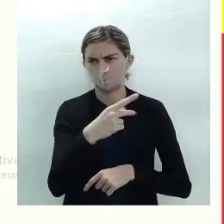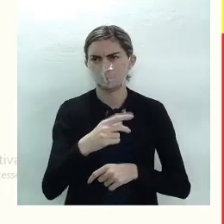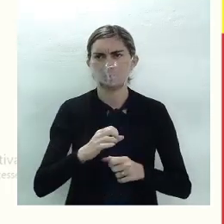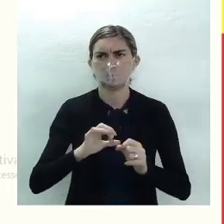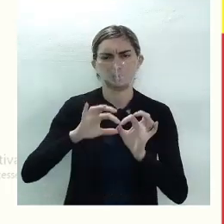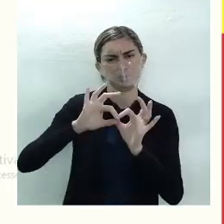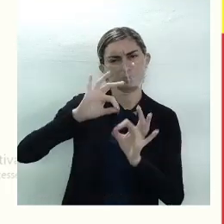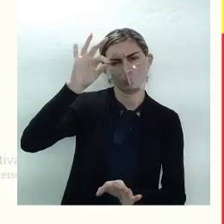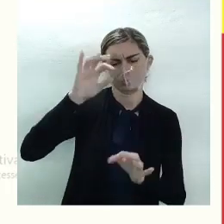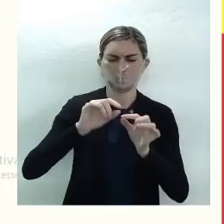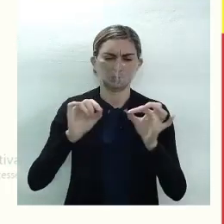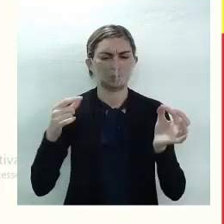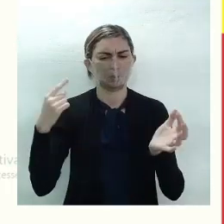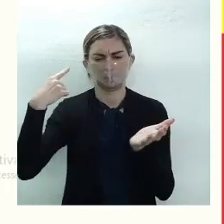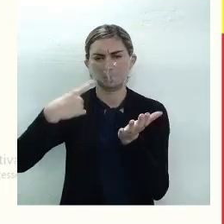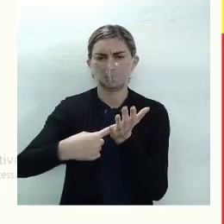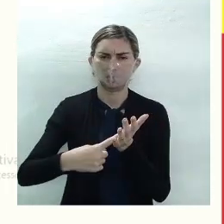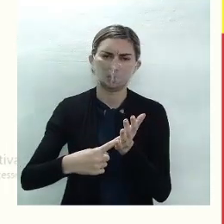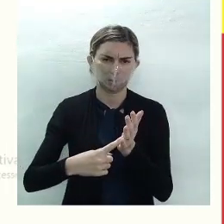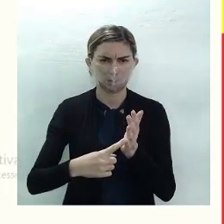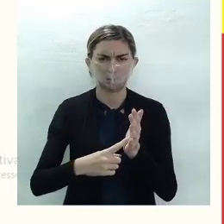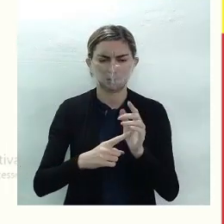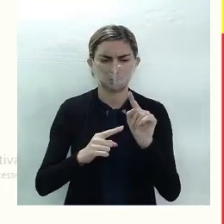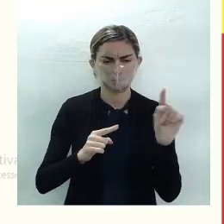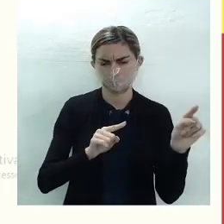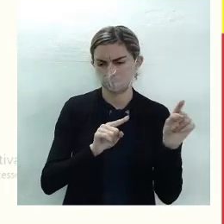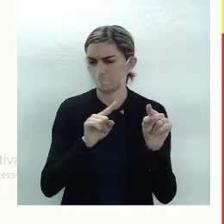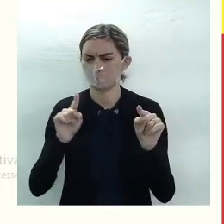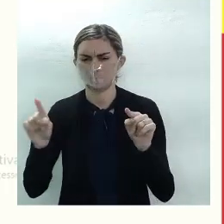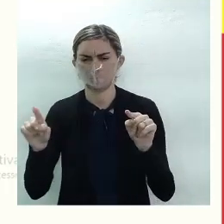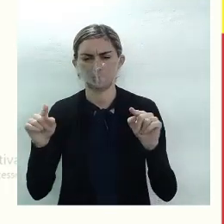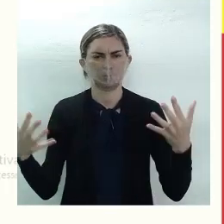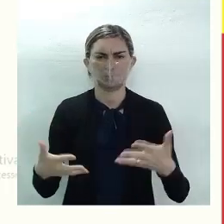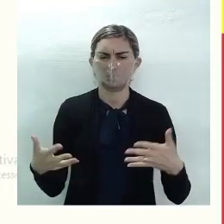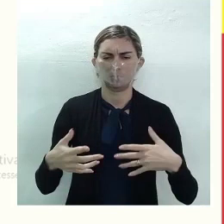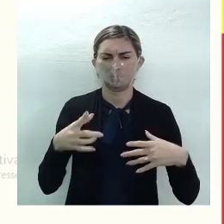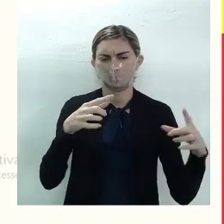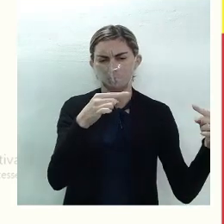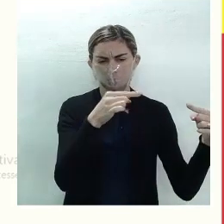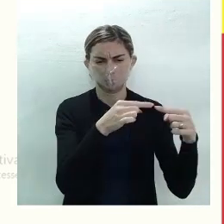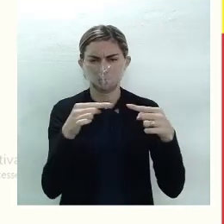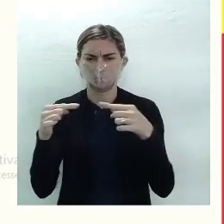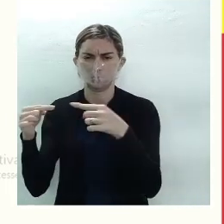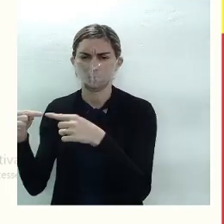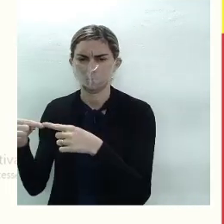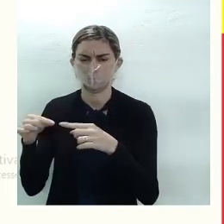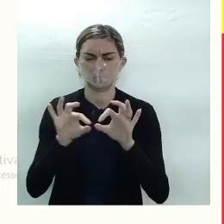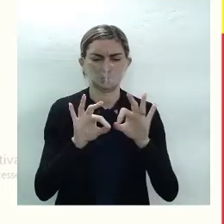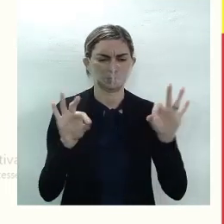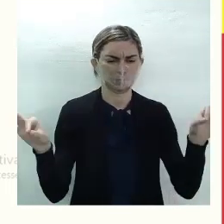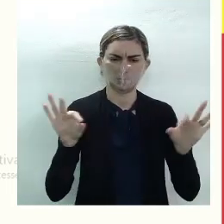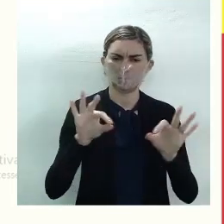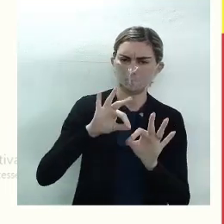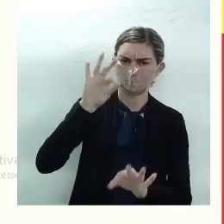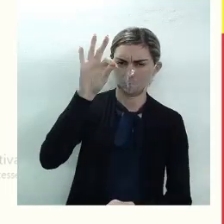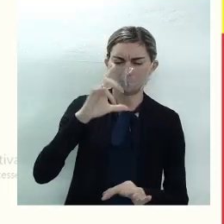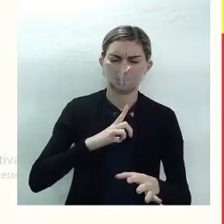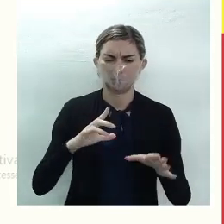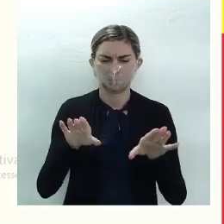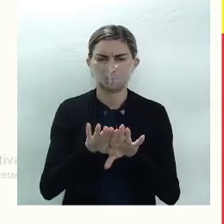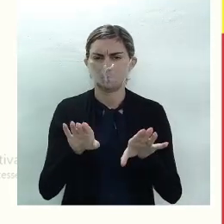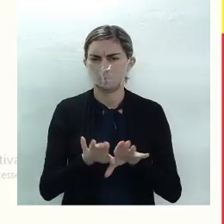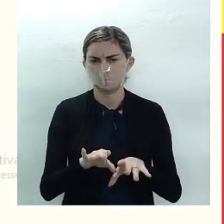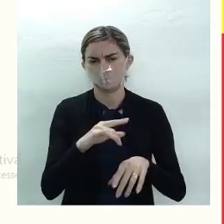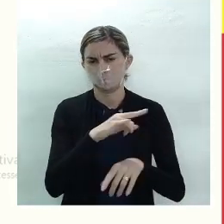Então, você vai marcar os pontos. E agora você vai ligar e veja aqui. Essa distância tem igual